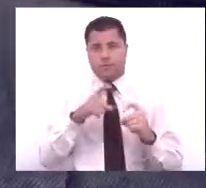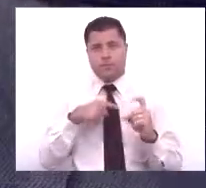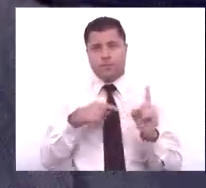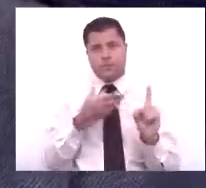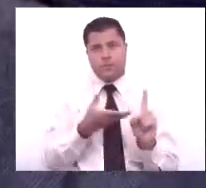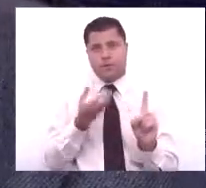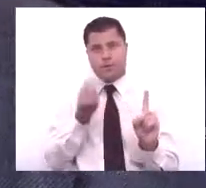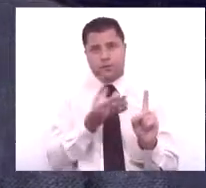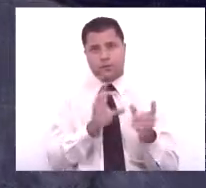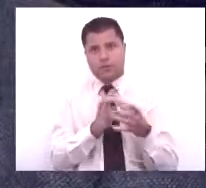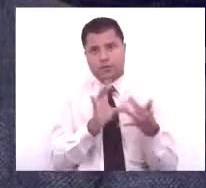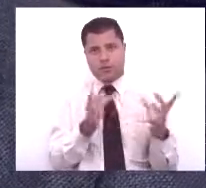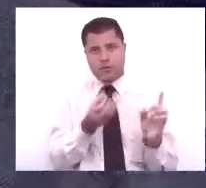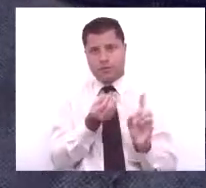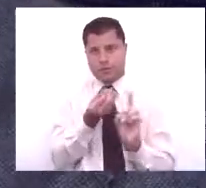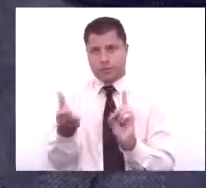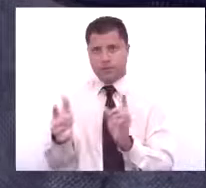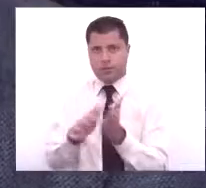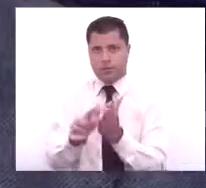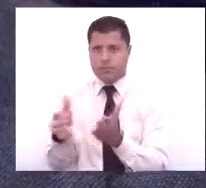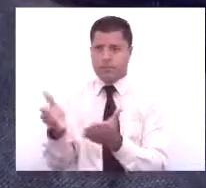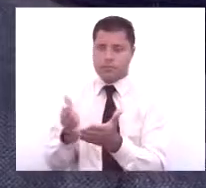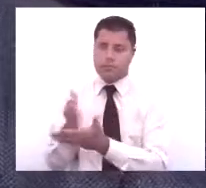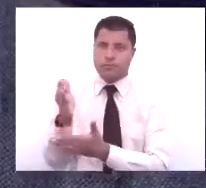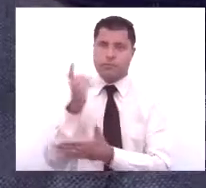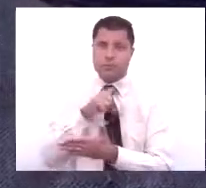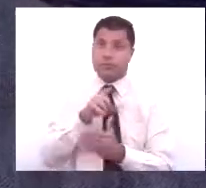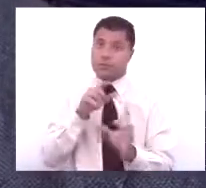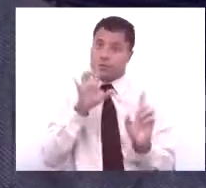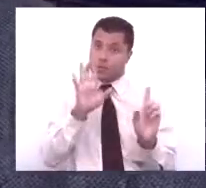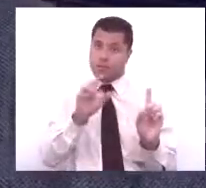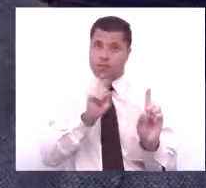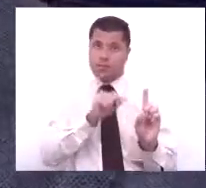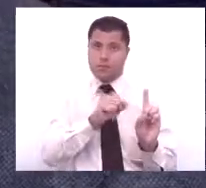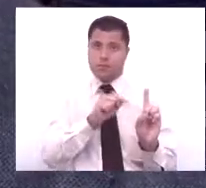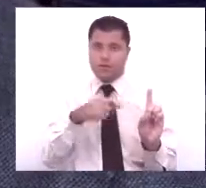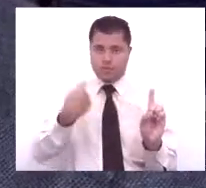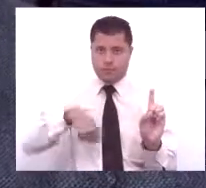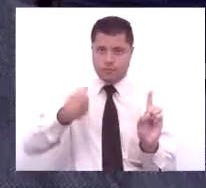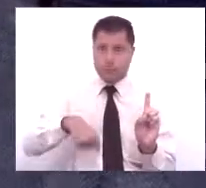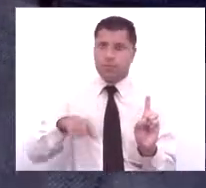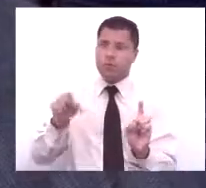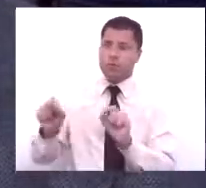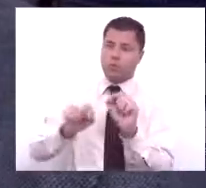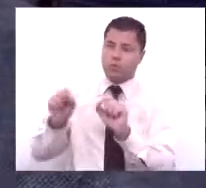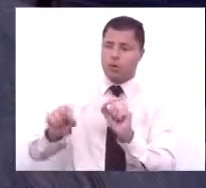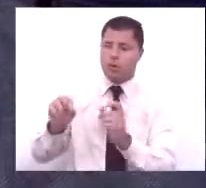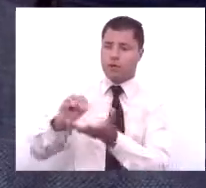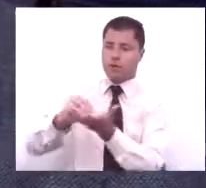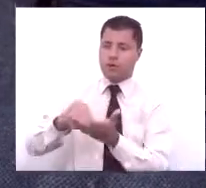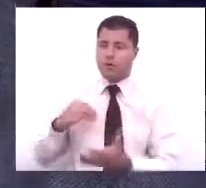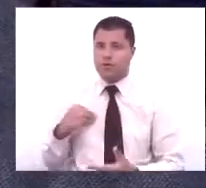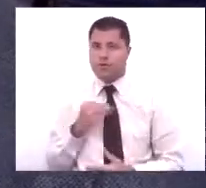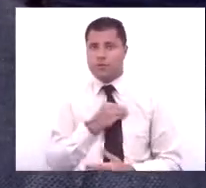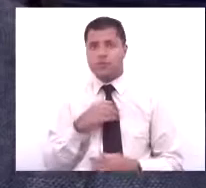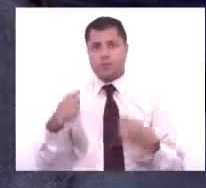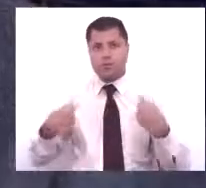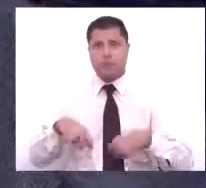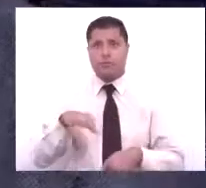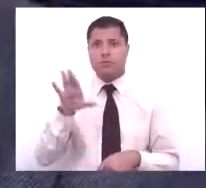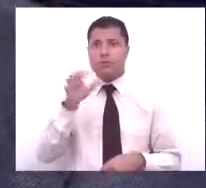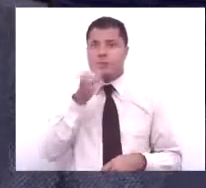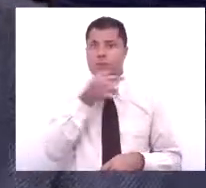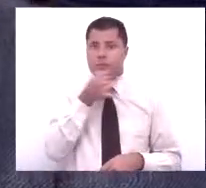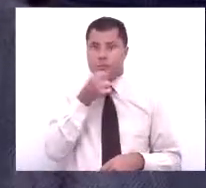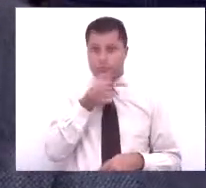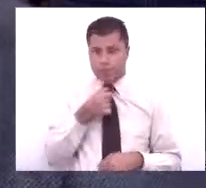tem o dever de dar o diagnóstico, como médico, como técnico. Agora, quem tem que dispensar o medicamento